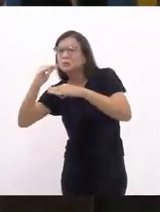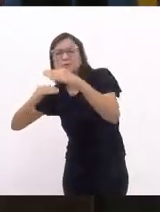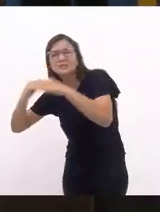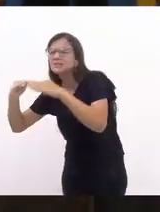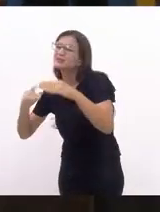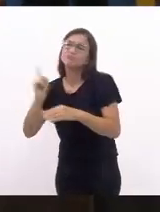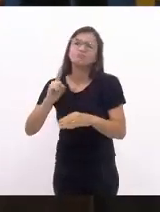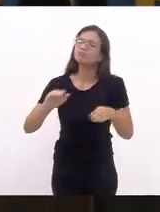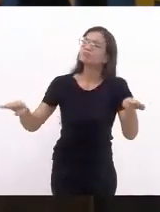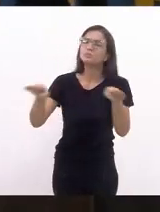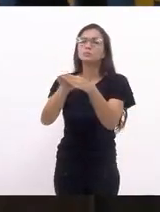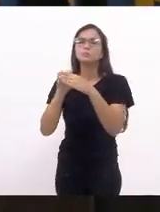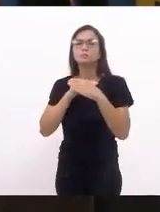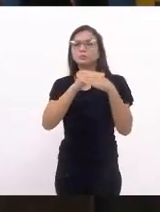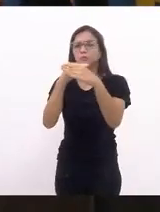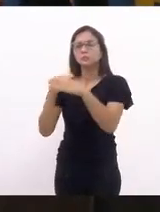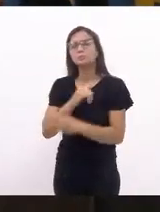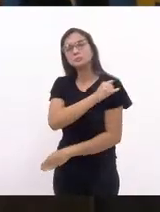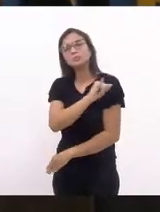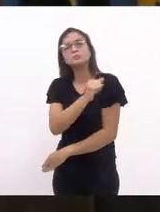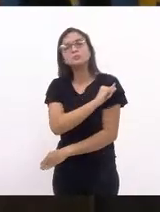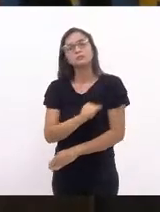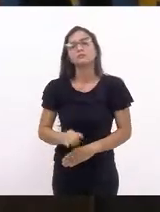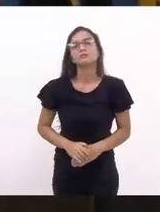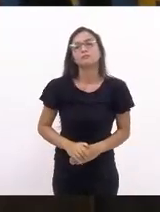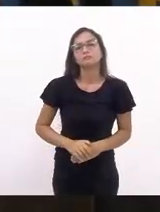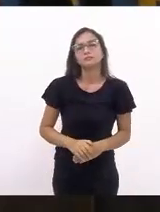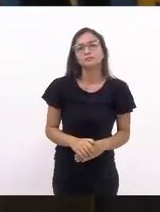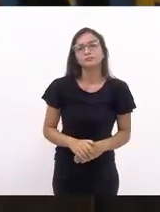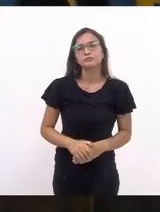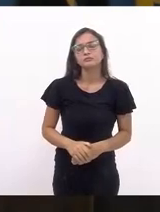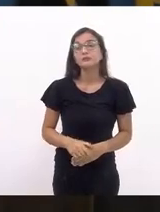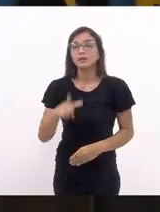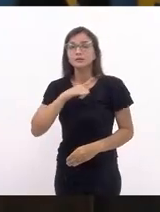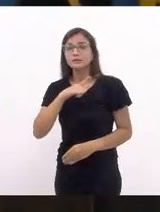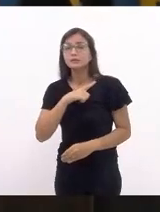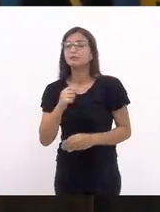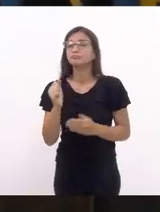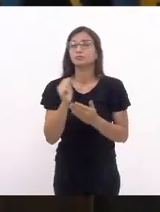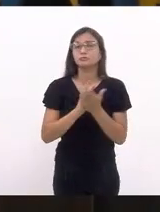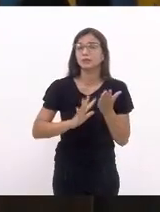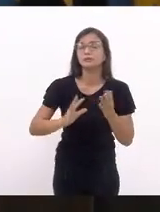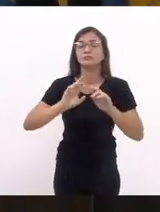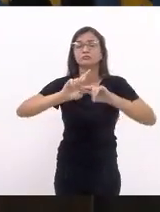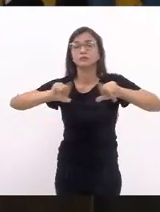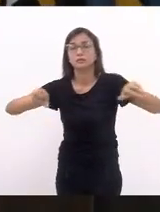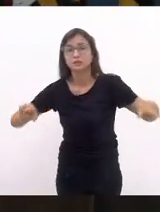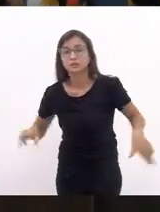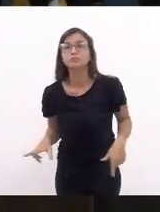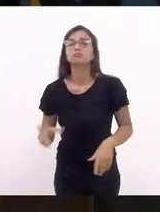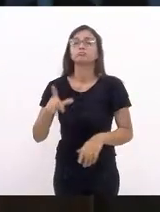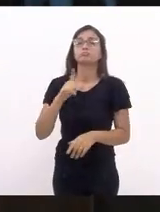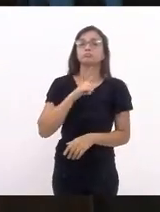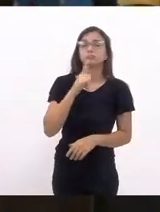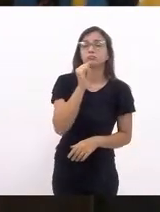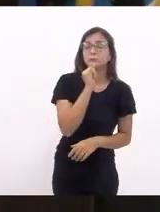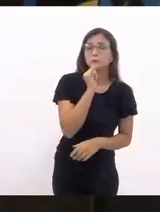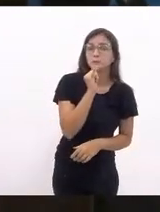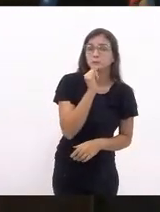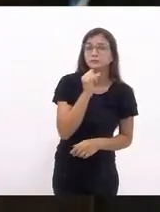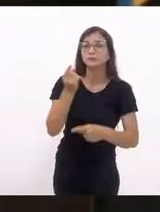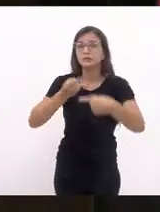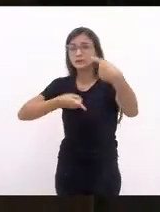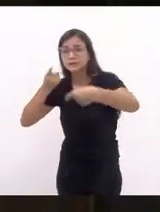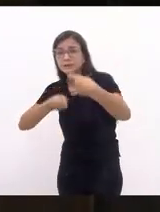no território Fluminense para tanto entre suas atividades e que incluíram se a participação em